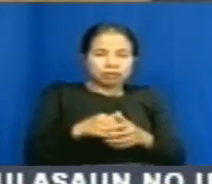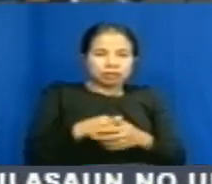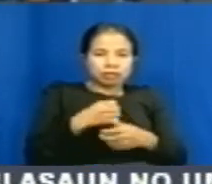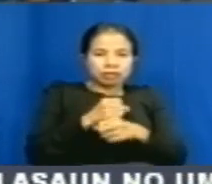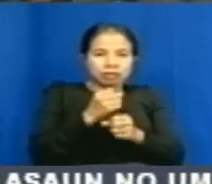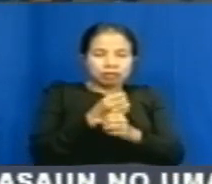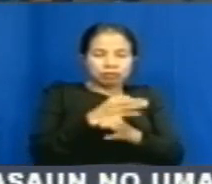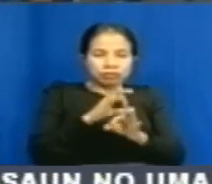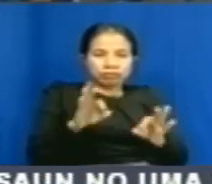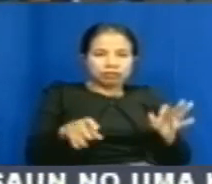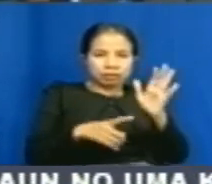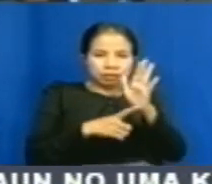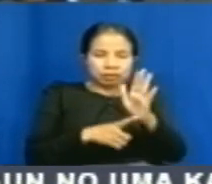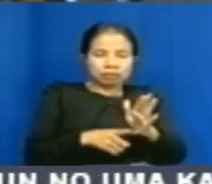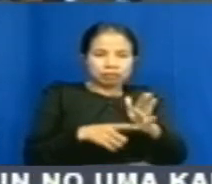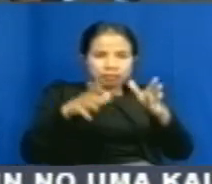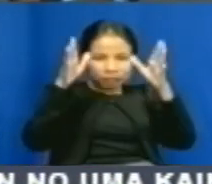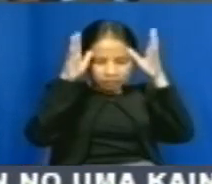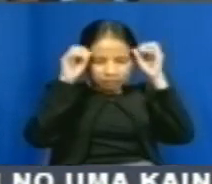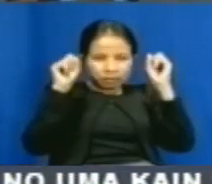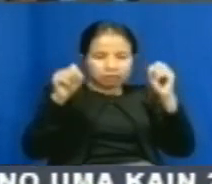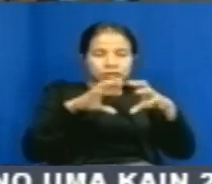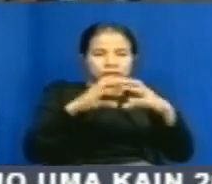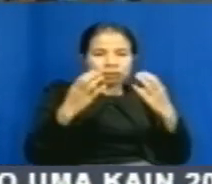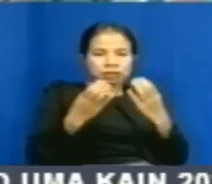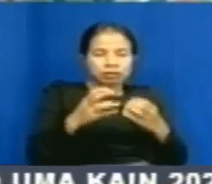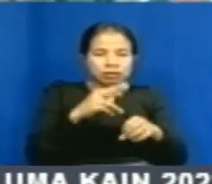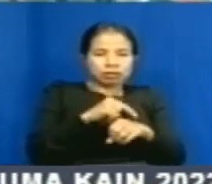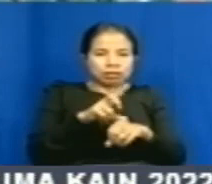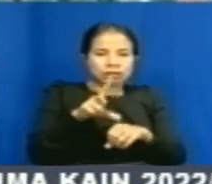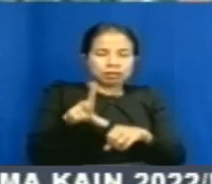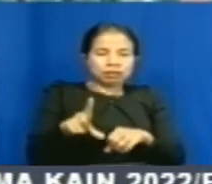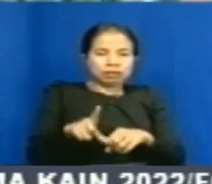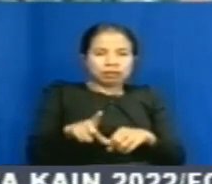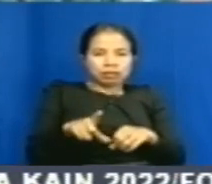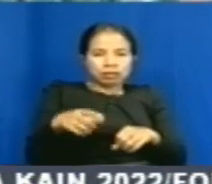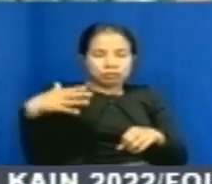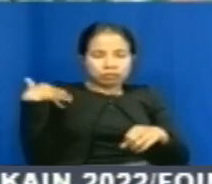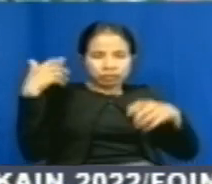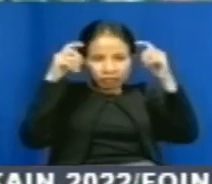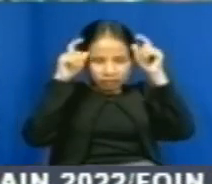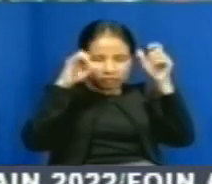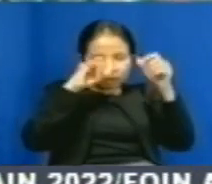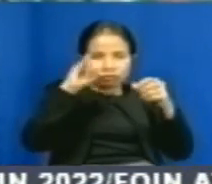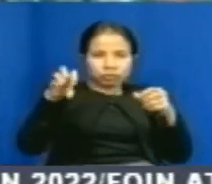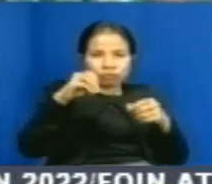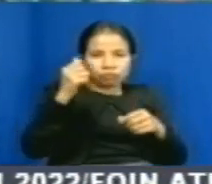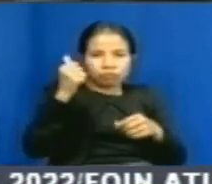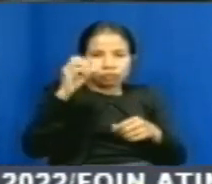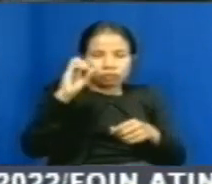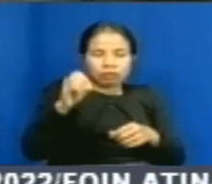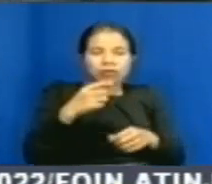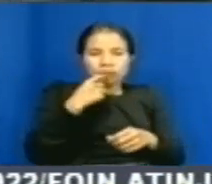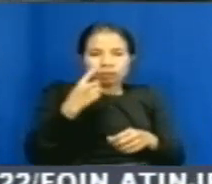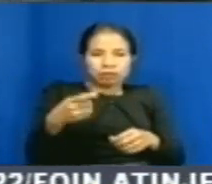tiona. Representante Presidente Conselho Nacional de Juventude Timor-Leste, João do Nascimento, apela